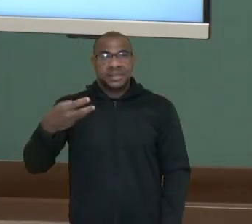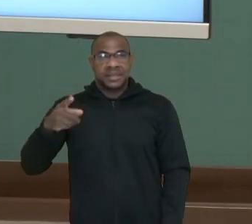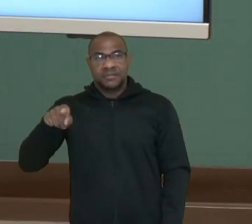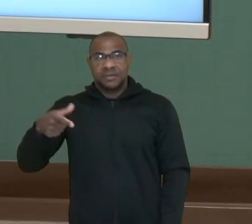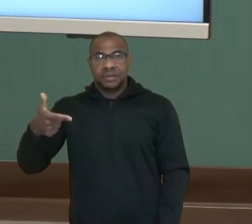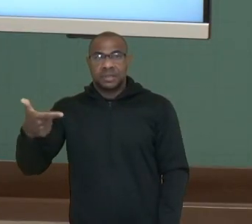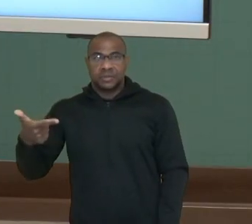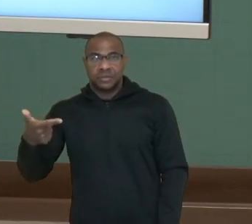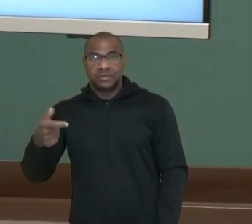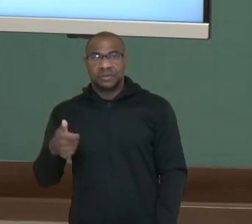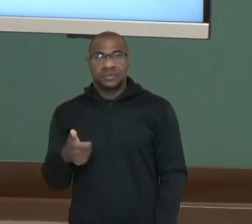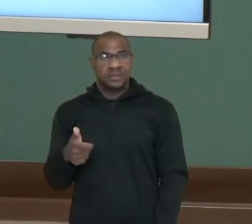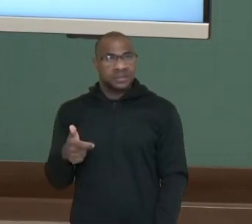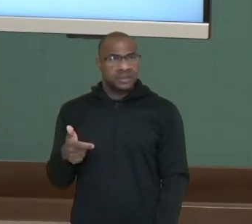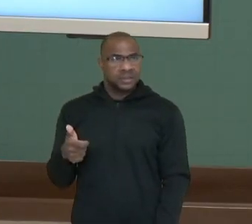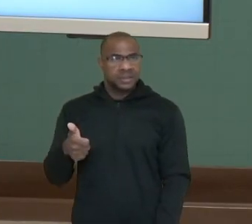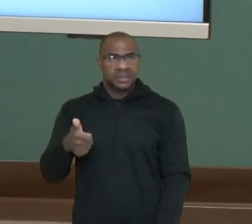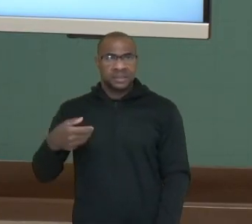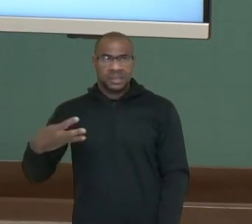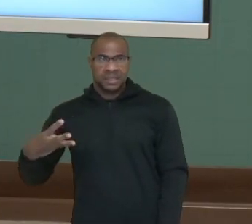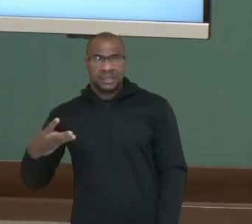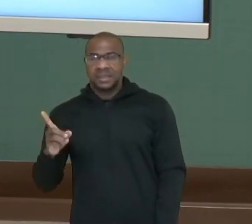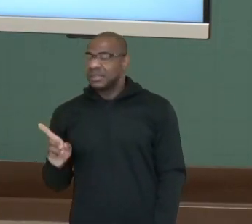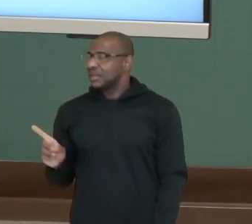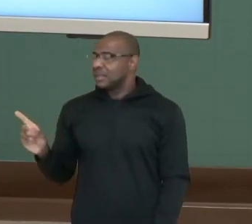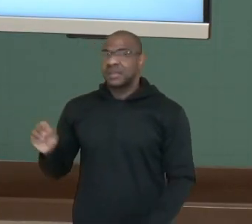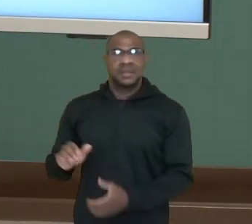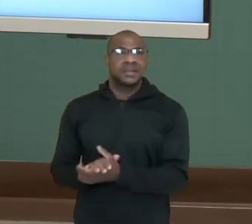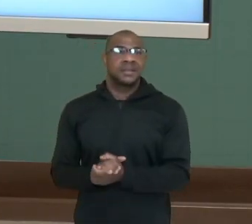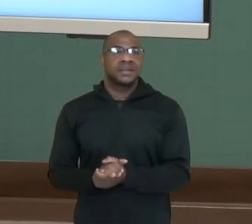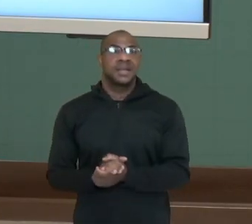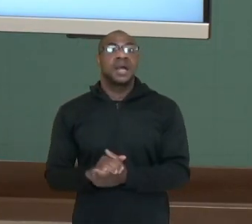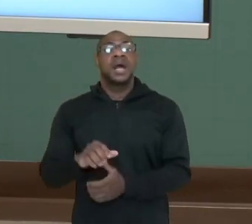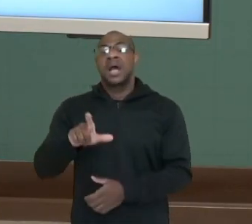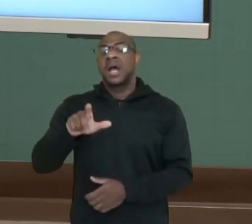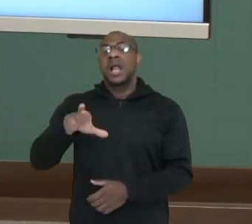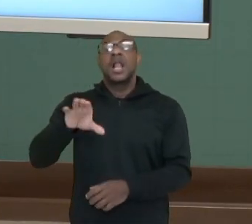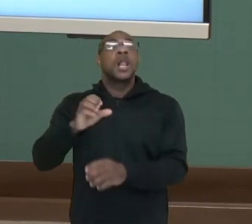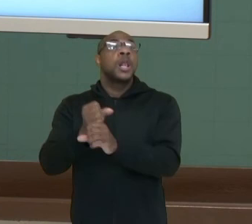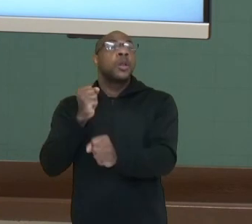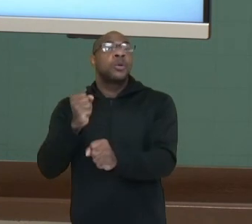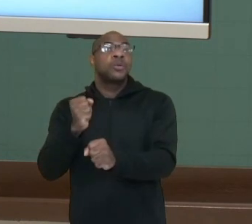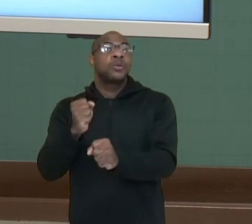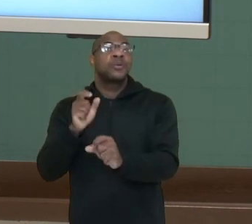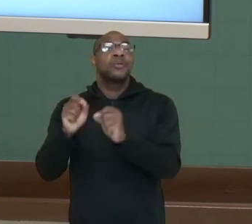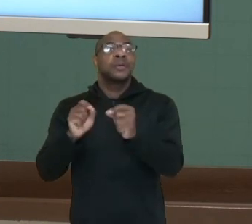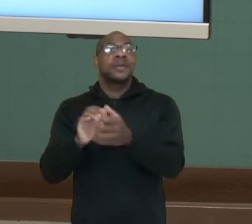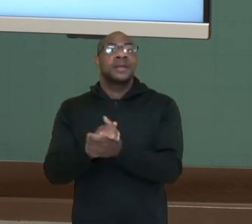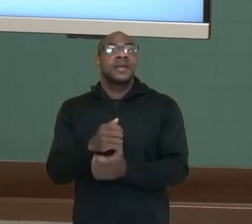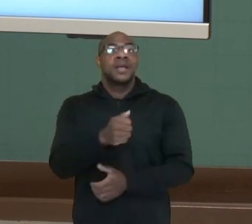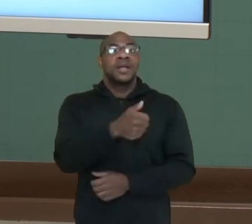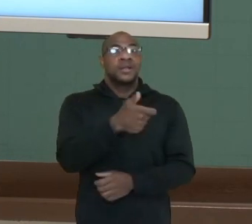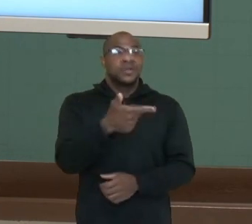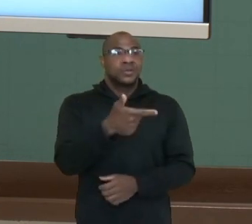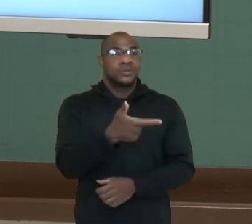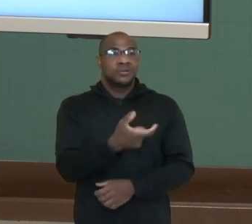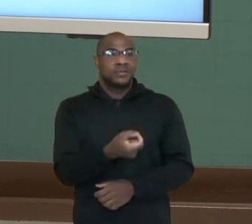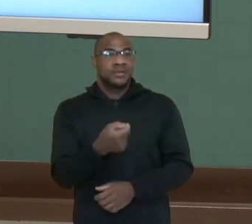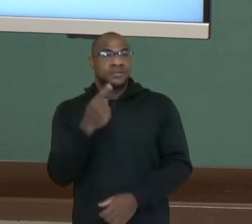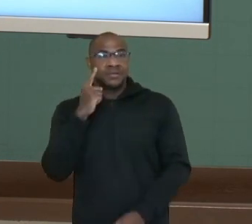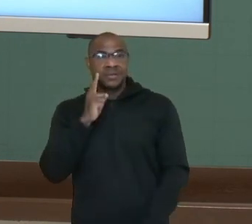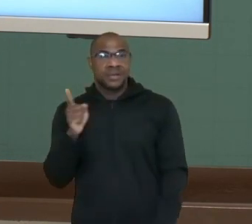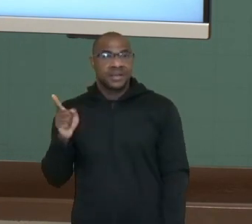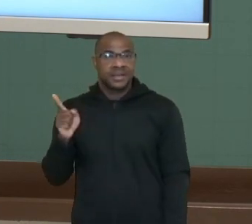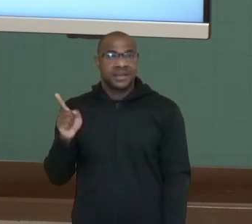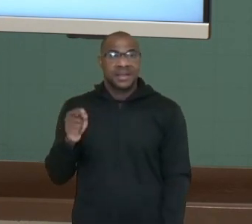imagem. Da função lucro, L igual a 0,65C. Quando eu usei o C igual a 12, deu